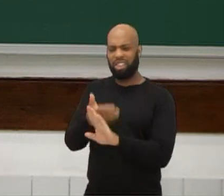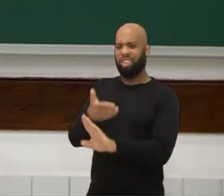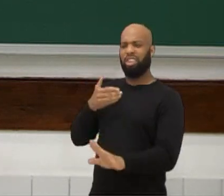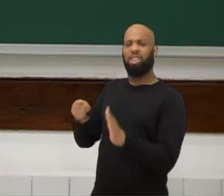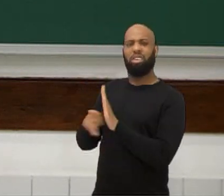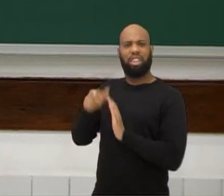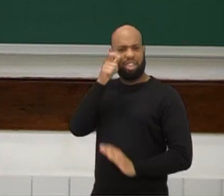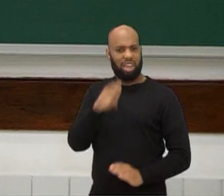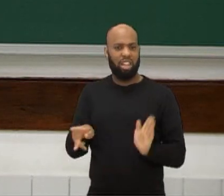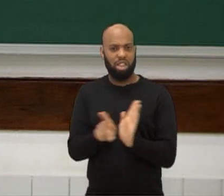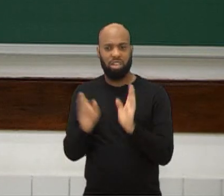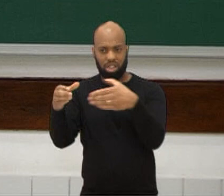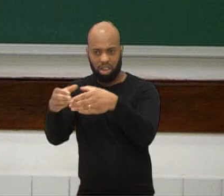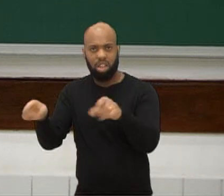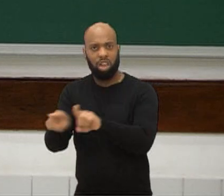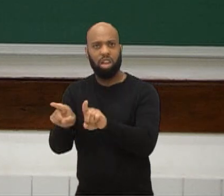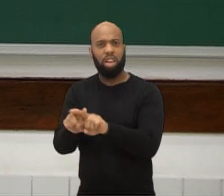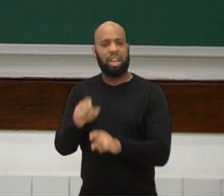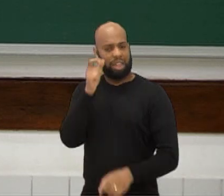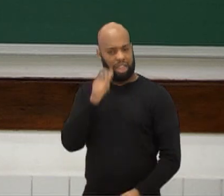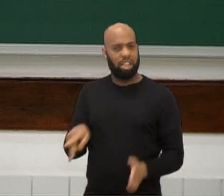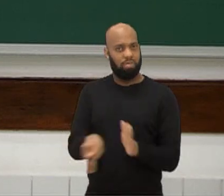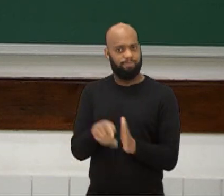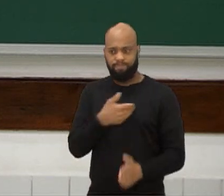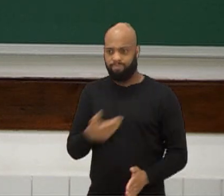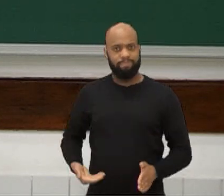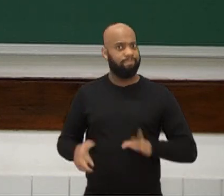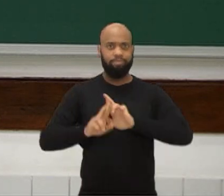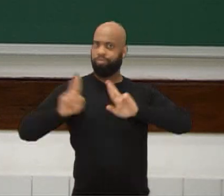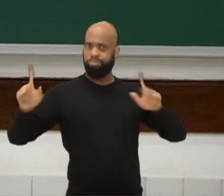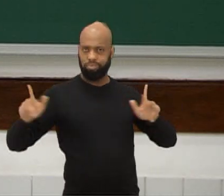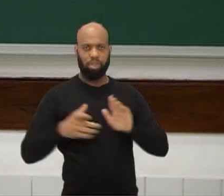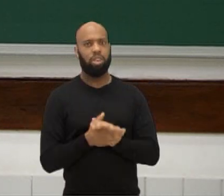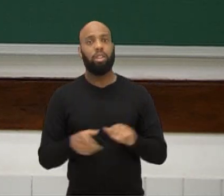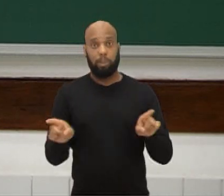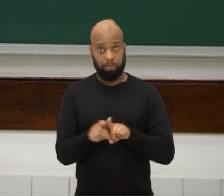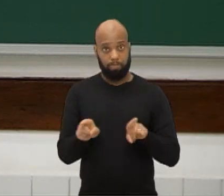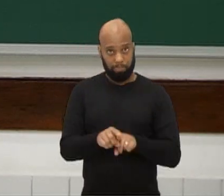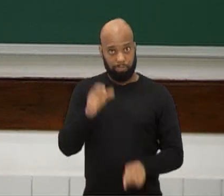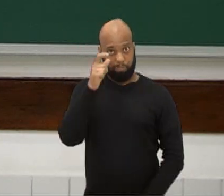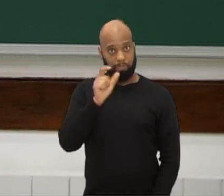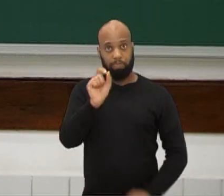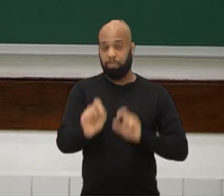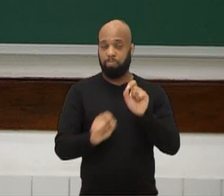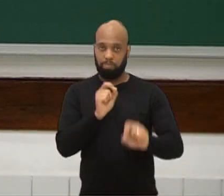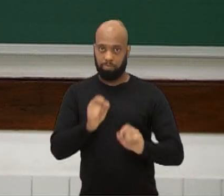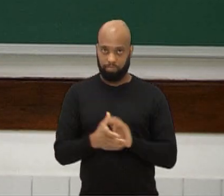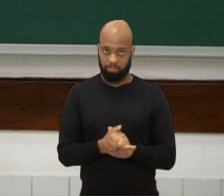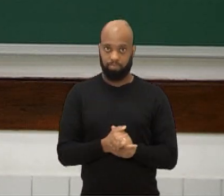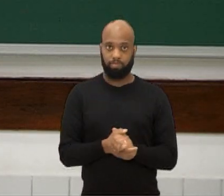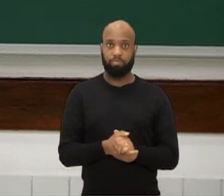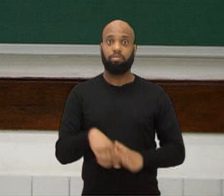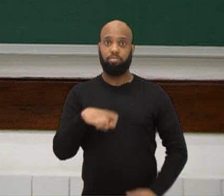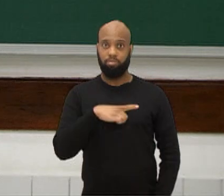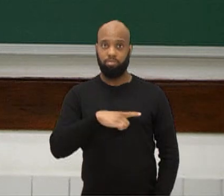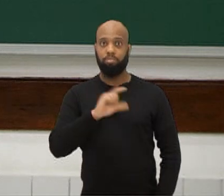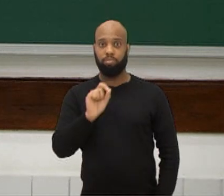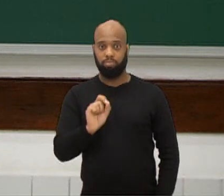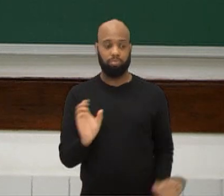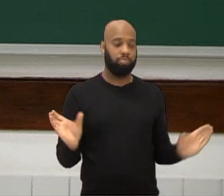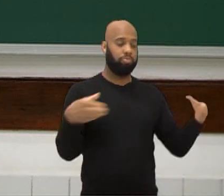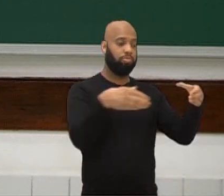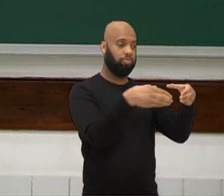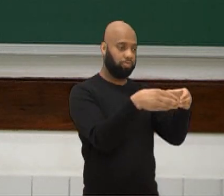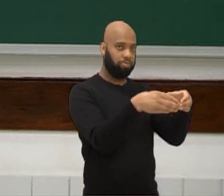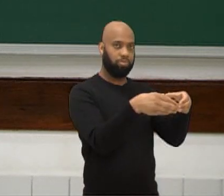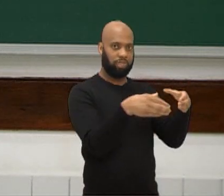os interesses do governo. E o que é mais interessante nesse contexto, qual é? Que tanto aqueles que